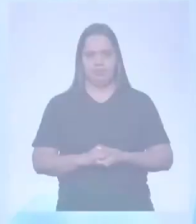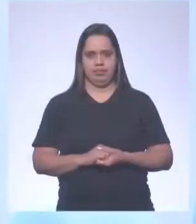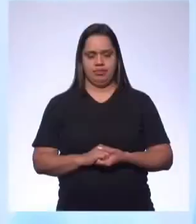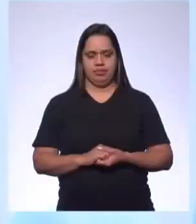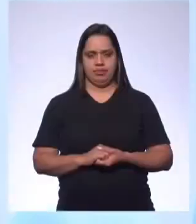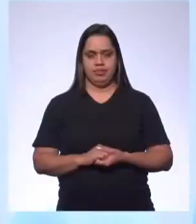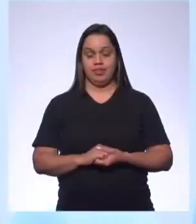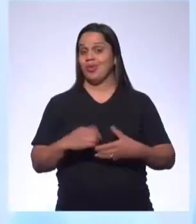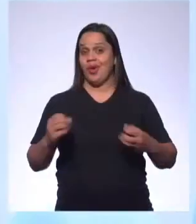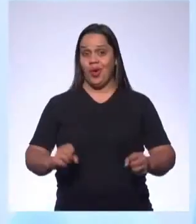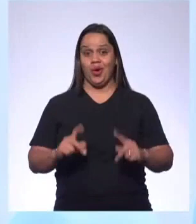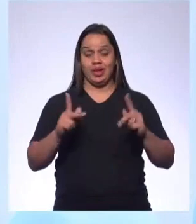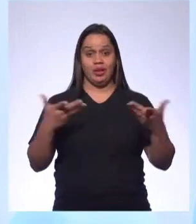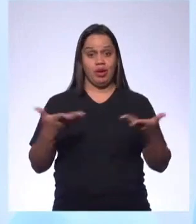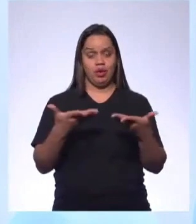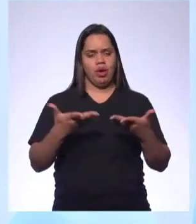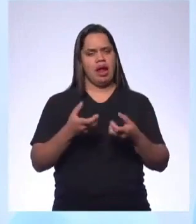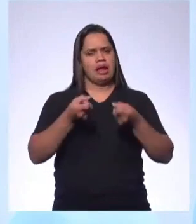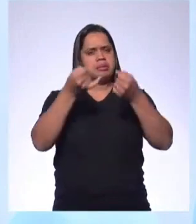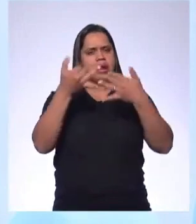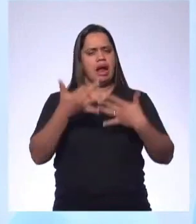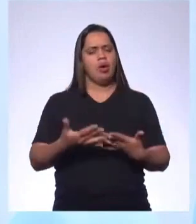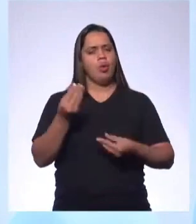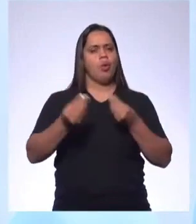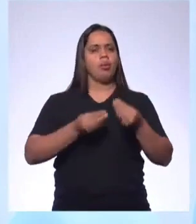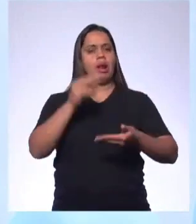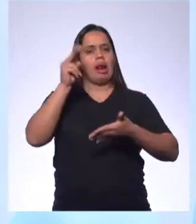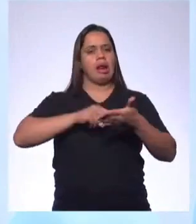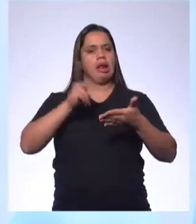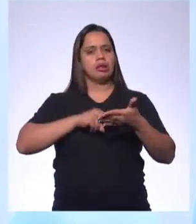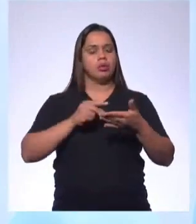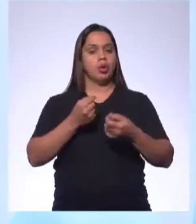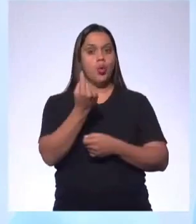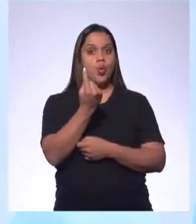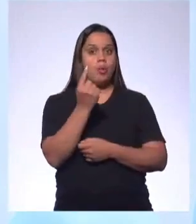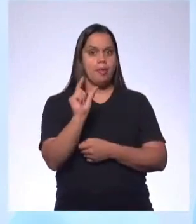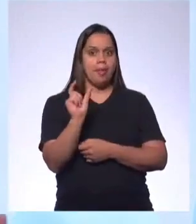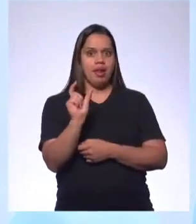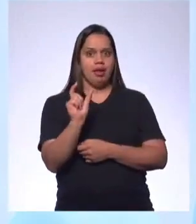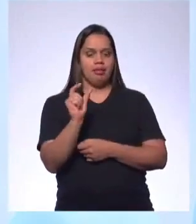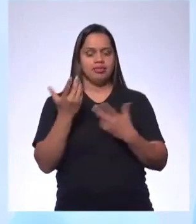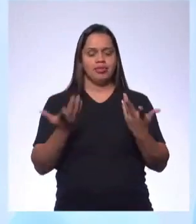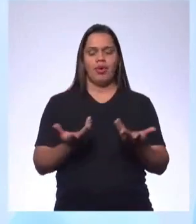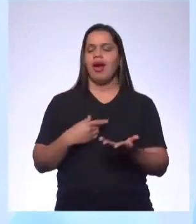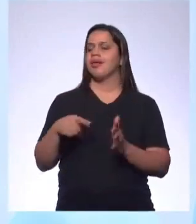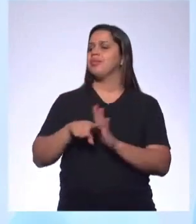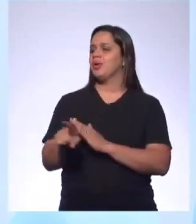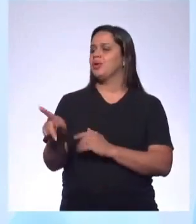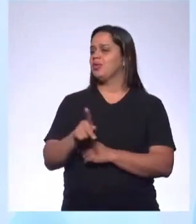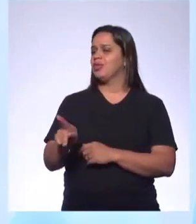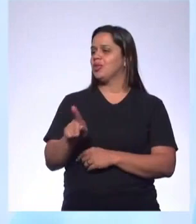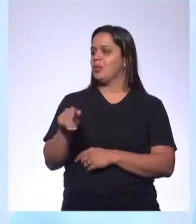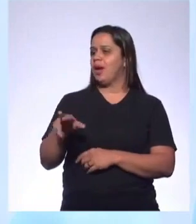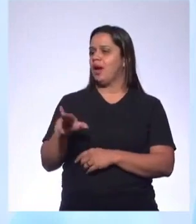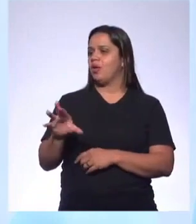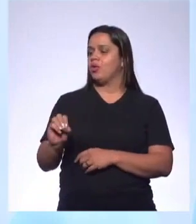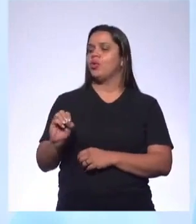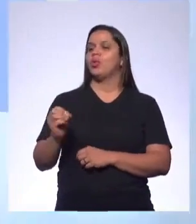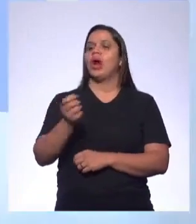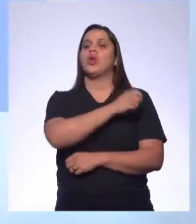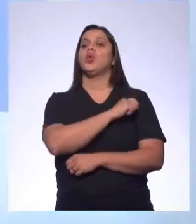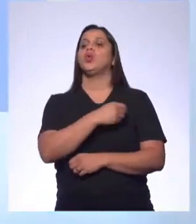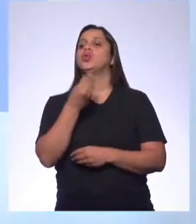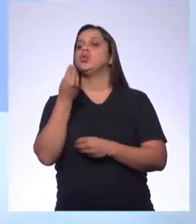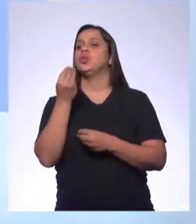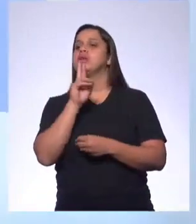Então, vamos lá descrever leitura em uma palavra. Professor Mauro, o que os alunos colocaram, professores? Bastante. A